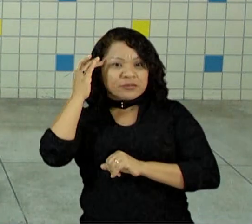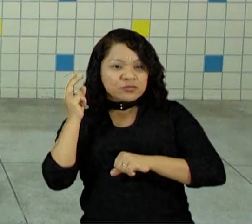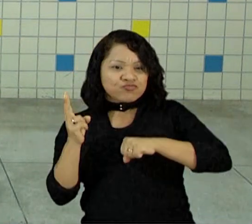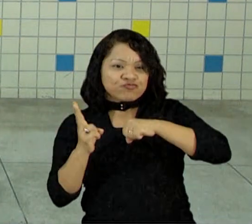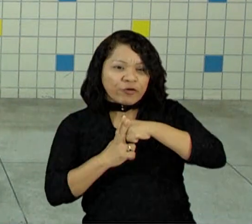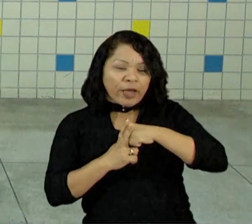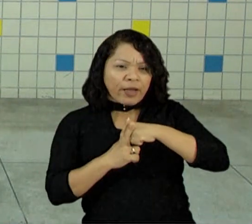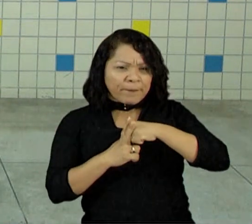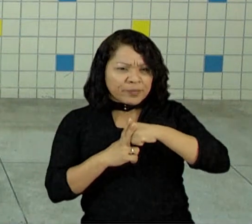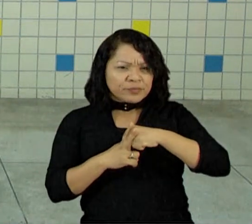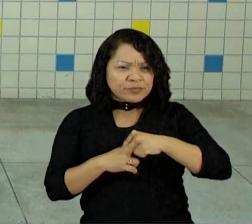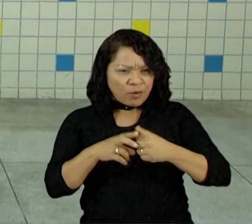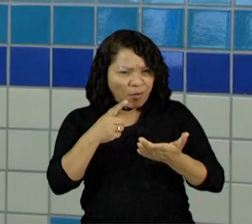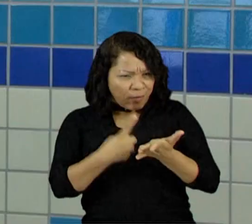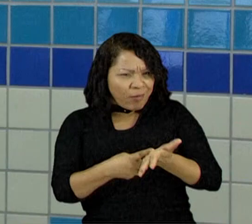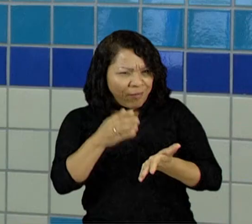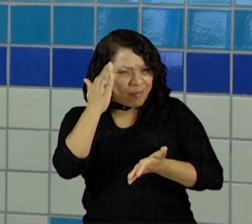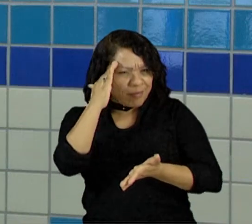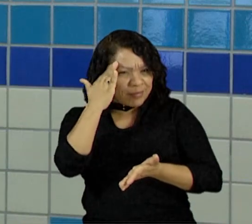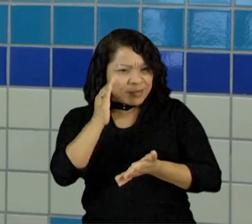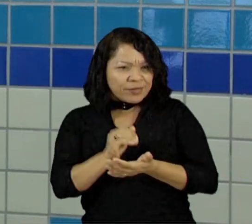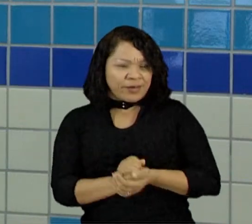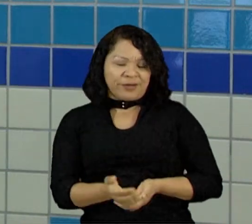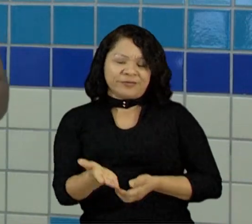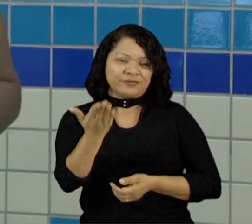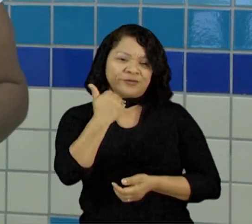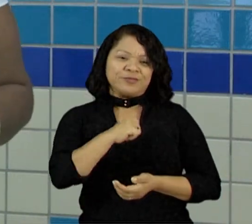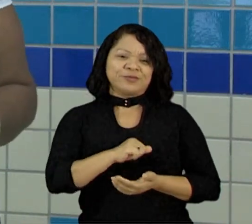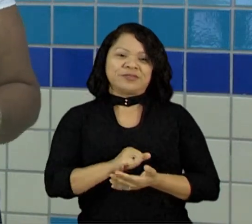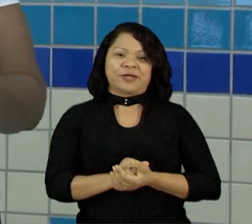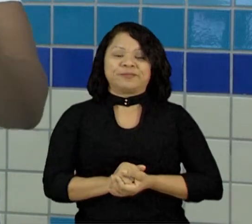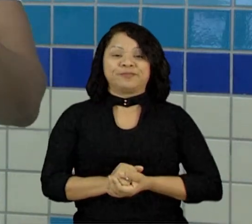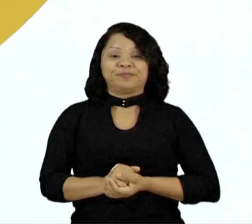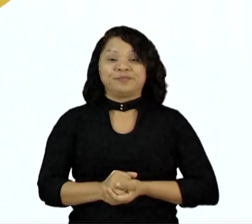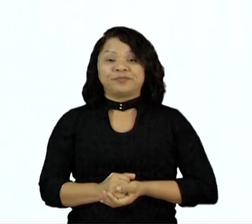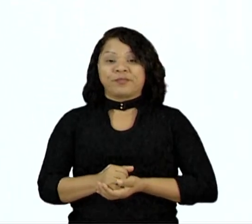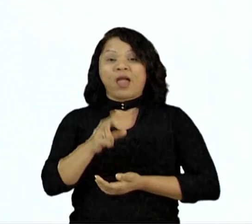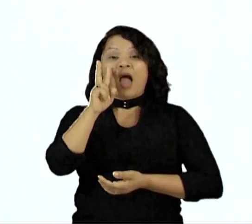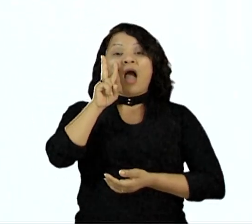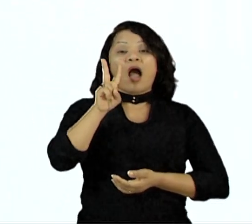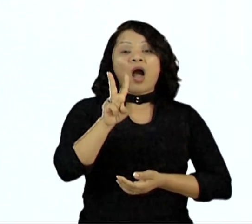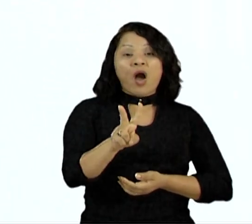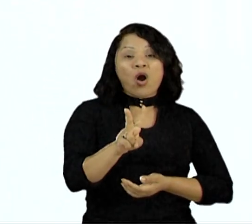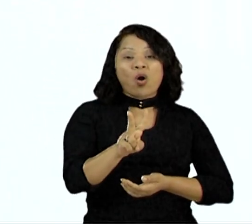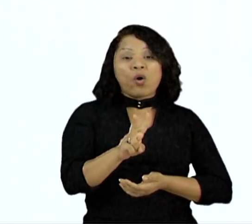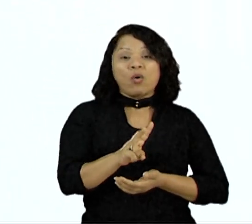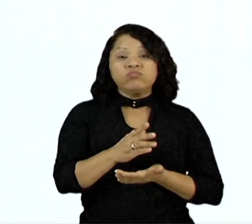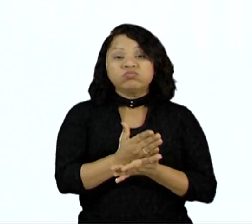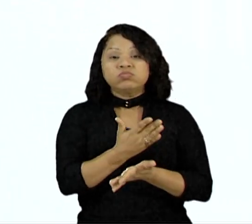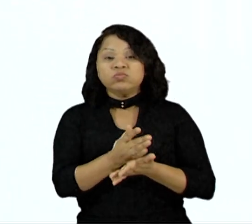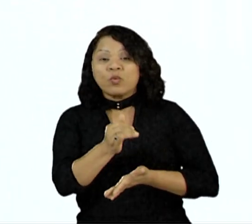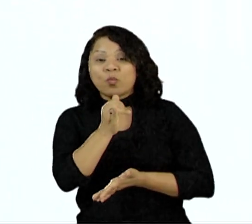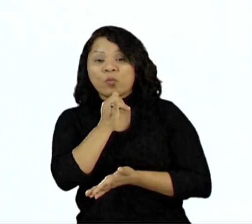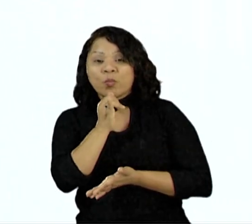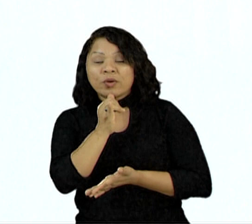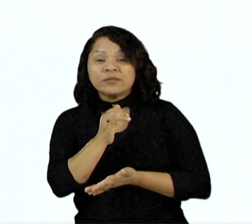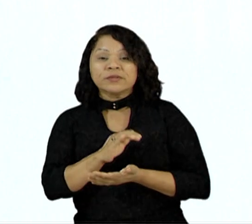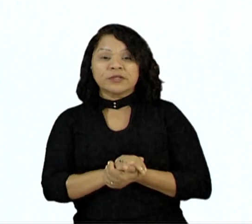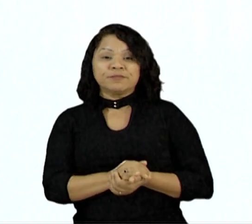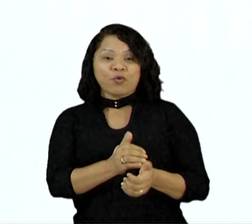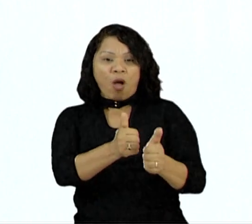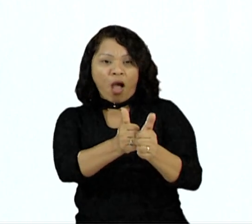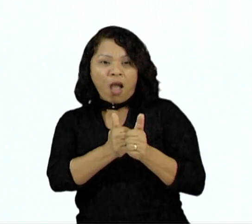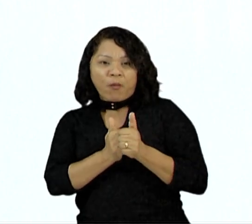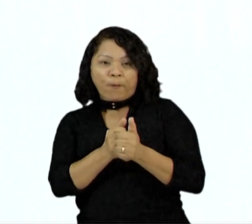Conseguiram entender? Vamos lá um pouquinho mais? Olha alguns exemplos para a gente compreender melhor. Acompanhe comigo